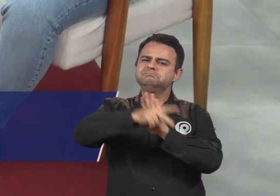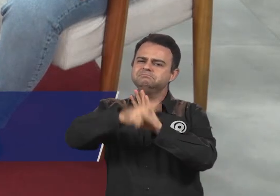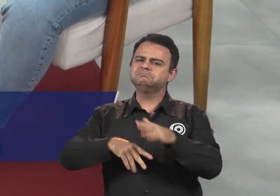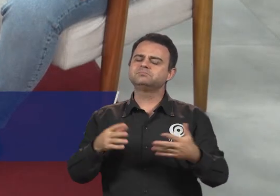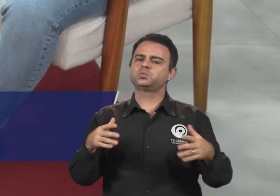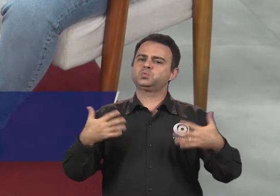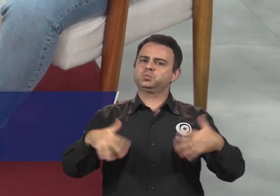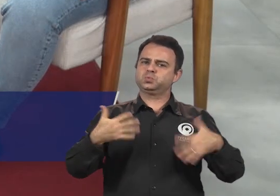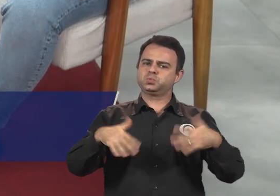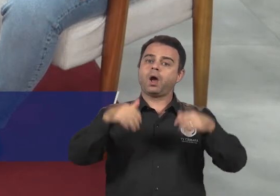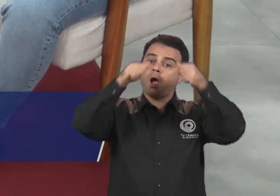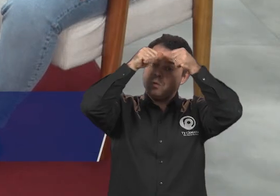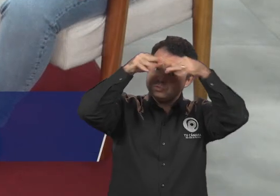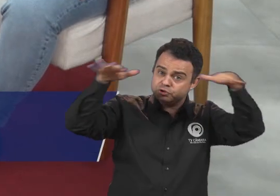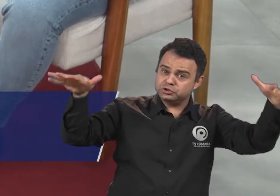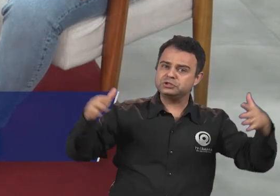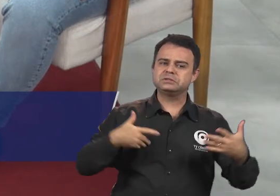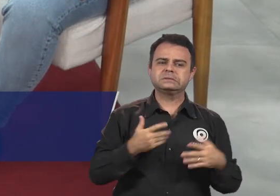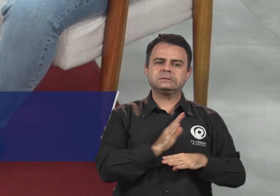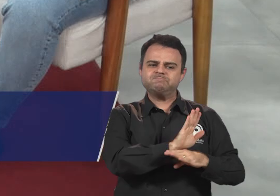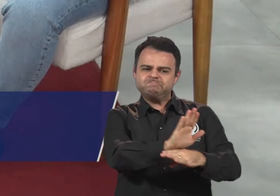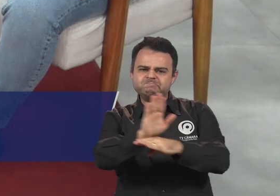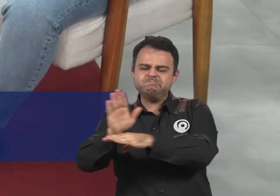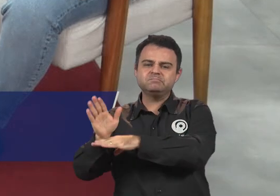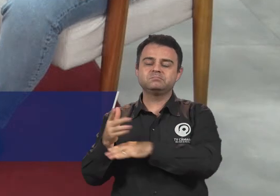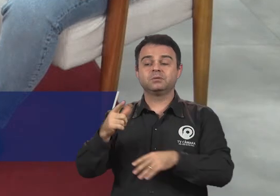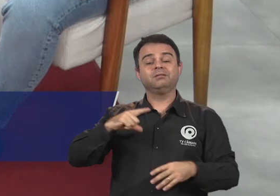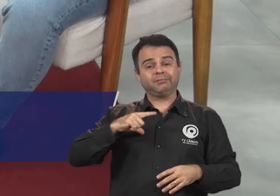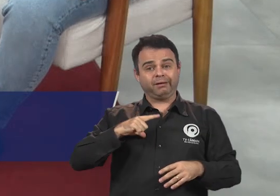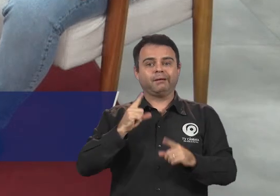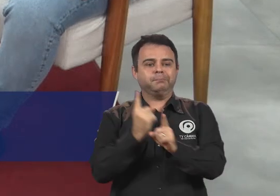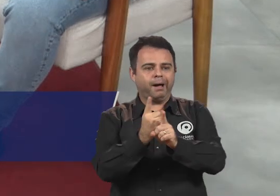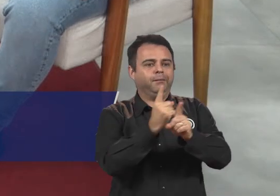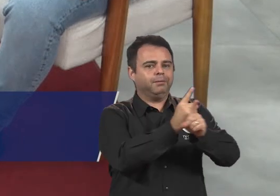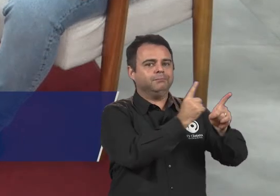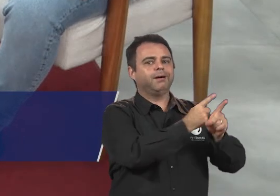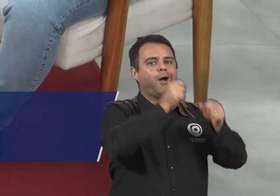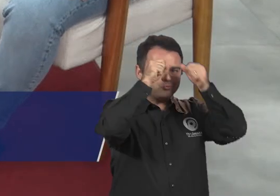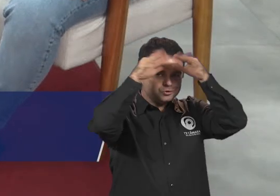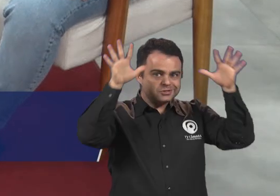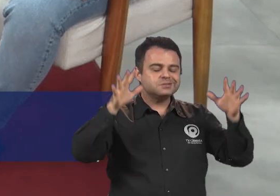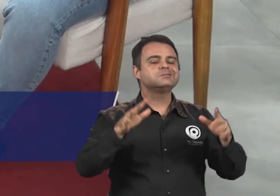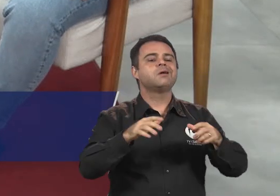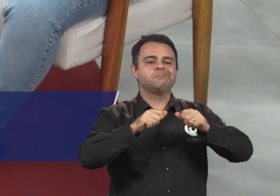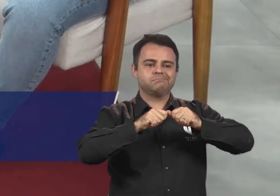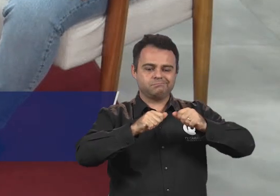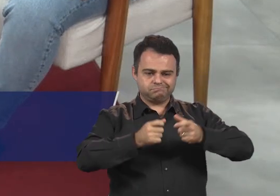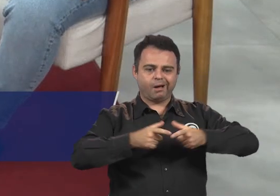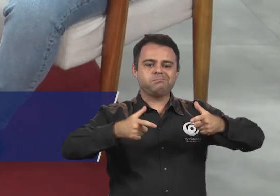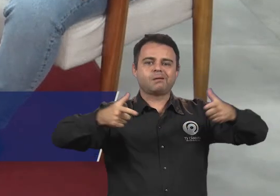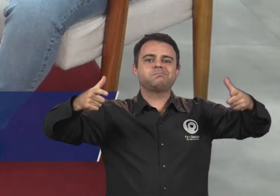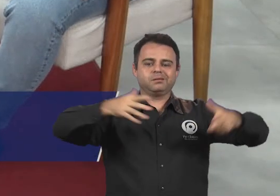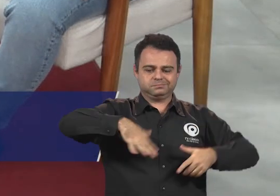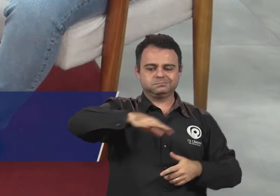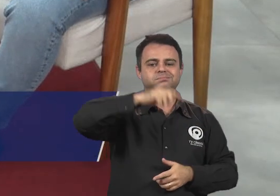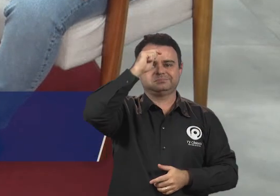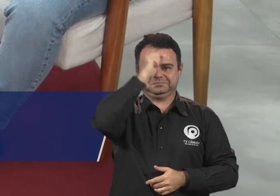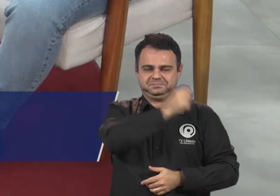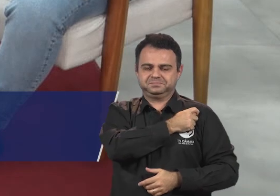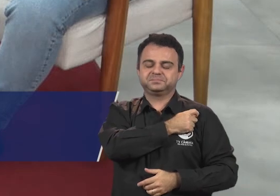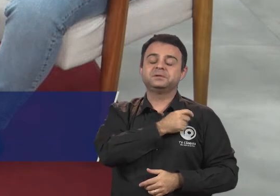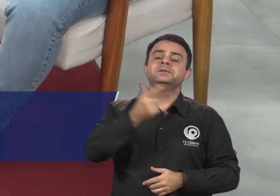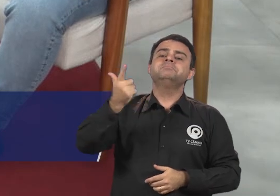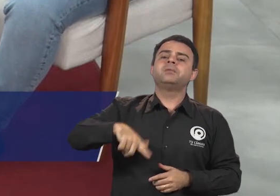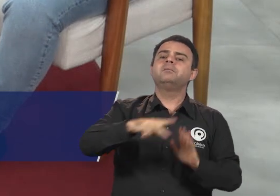população, justamente porque o diagnóstico tem aumentado, né, em São José do Rio Preto. E falando ainda sobre projetos, tem outro projeto seu em